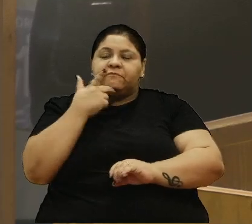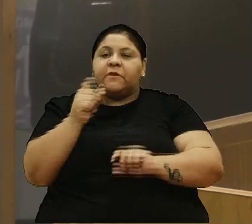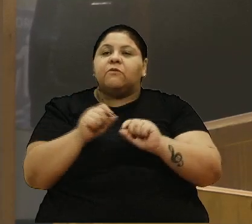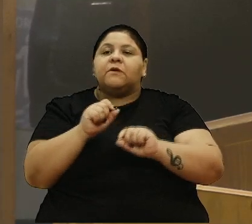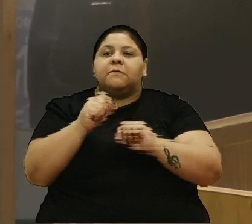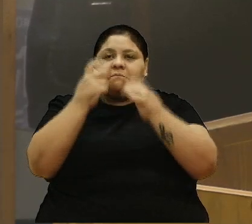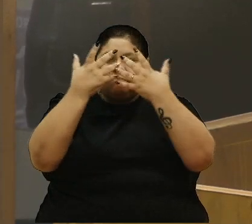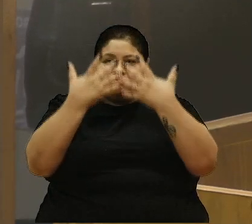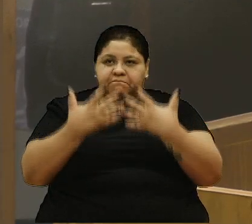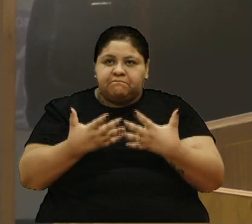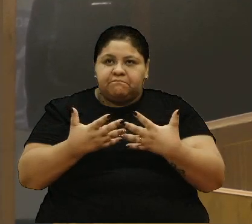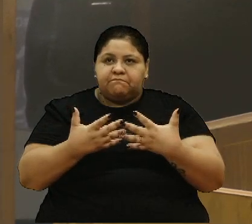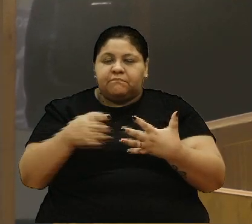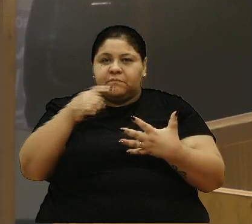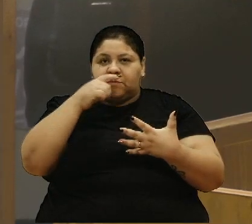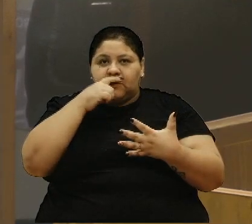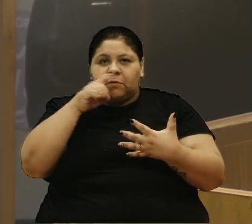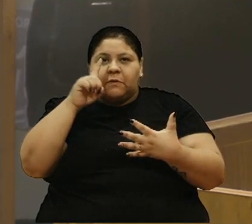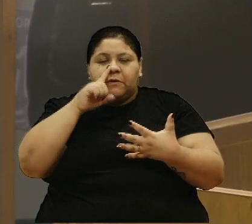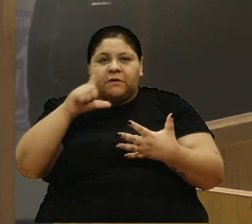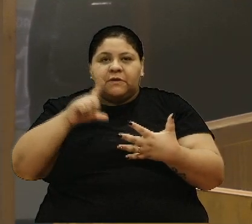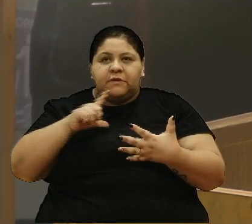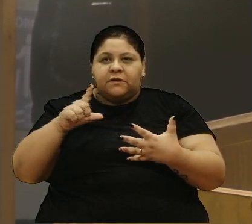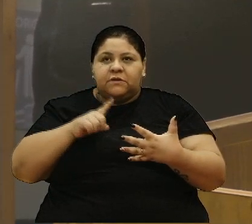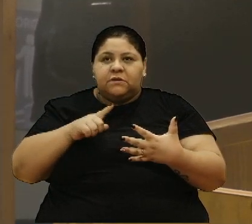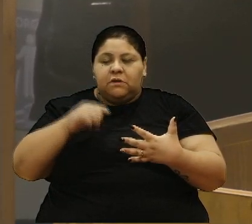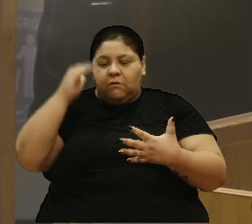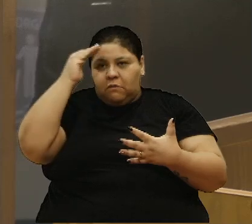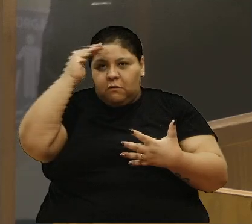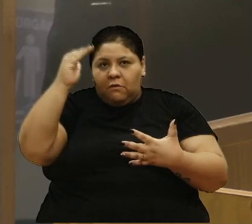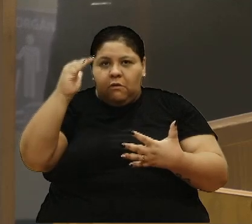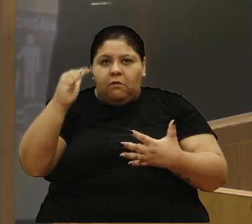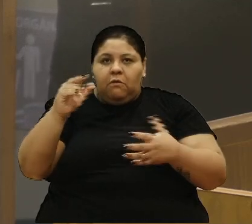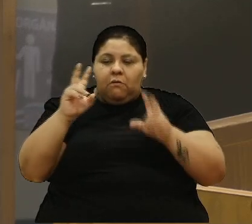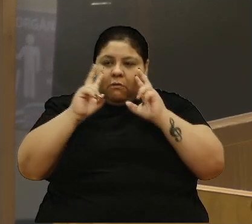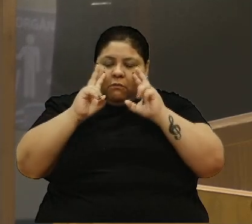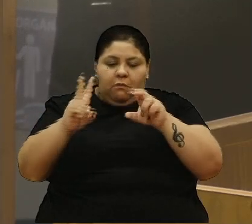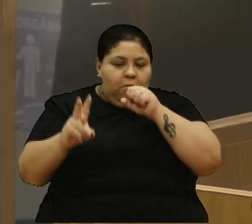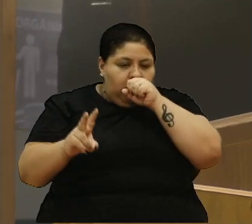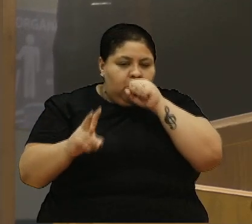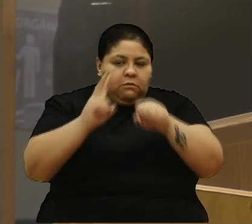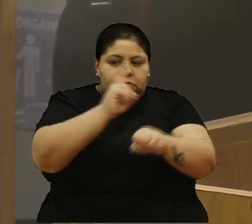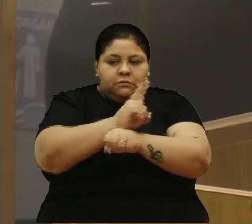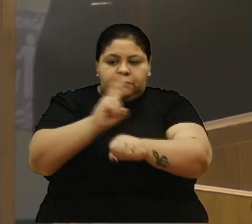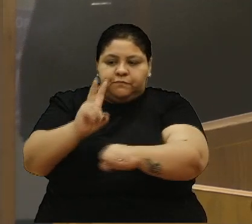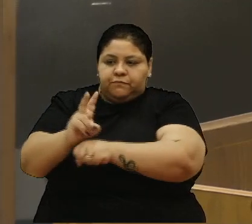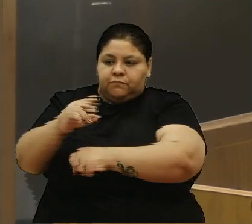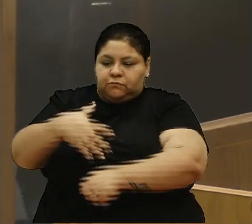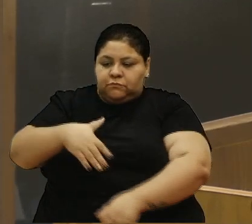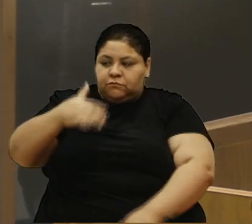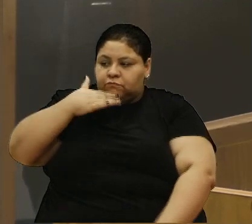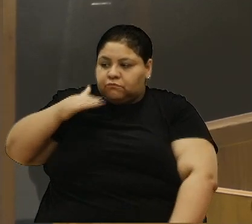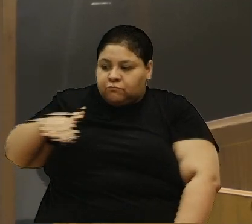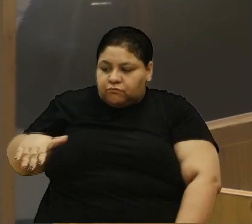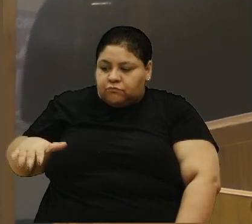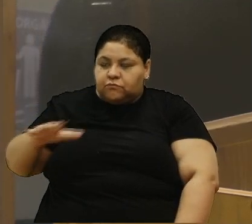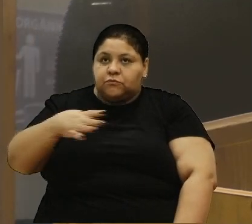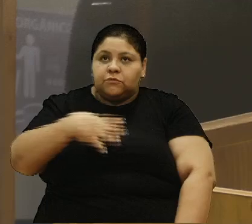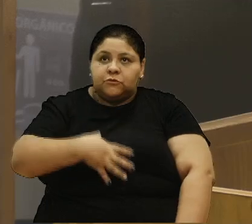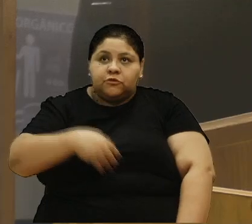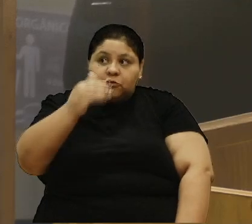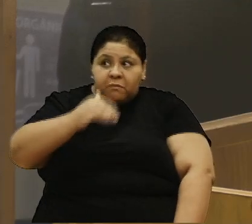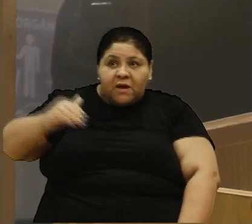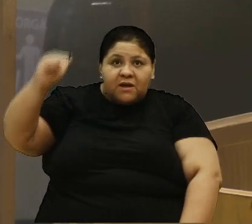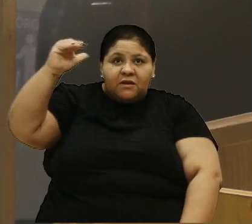seguinte: os pais têm o dever de assistir, criar e educar os filhos menores, e os filhos